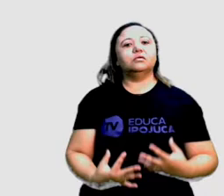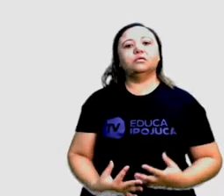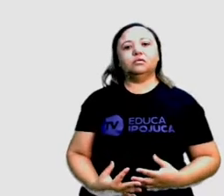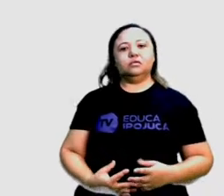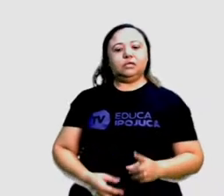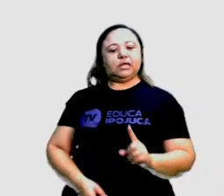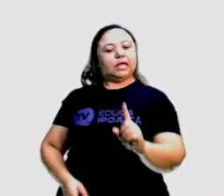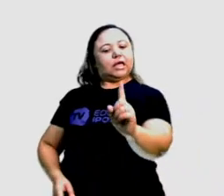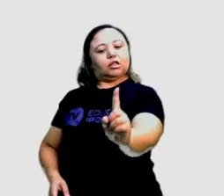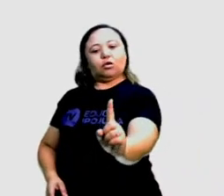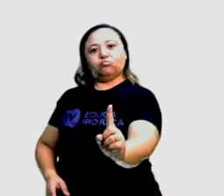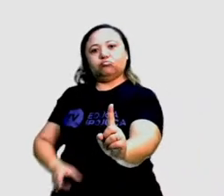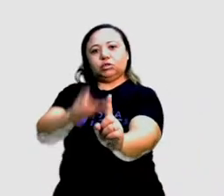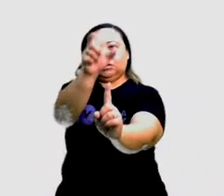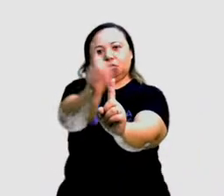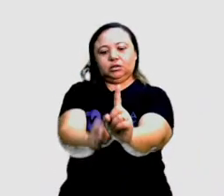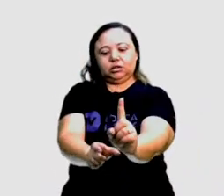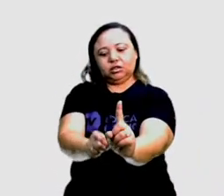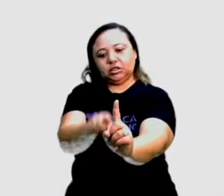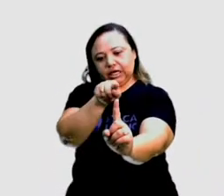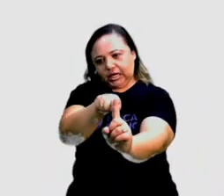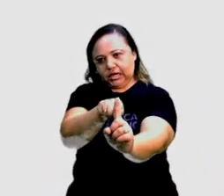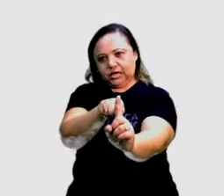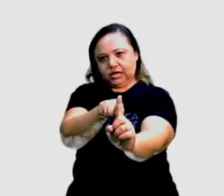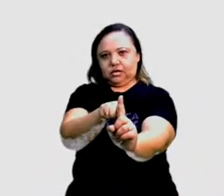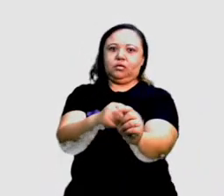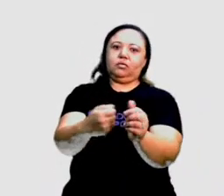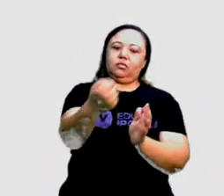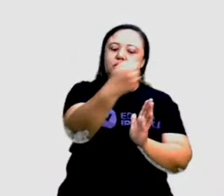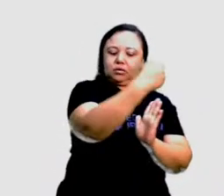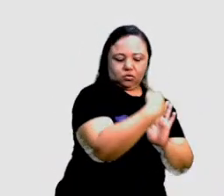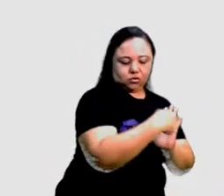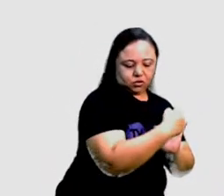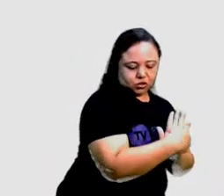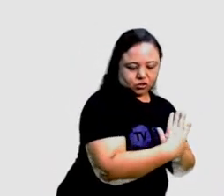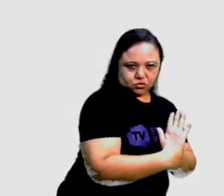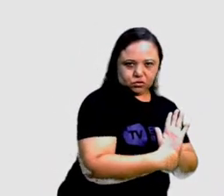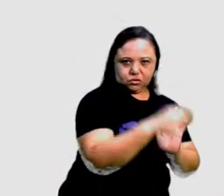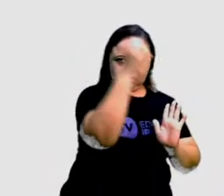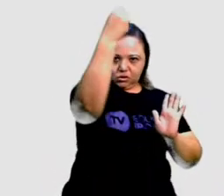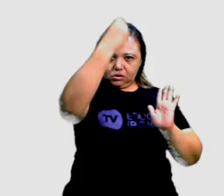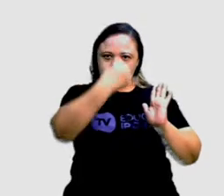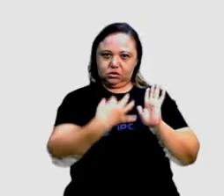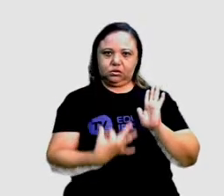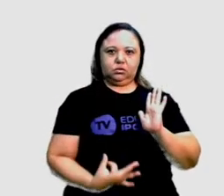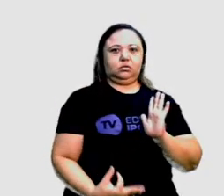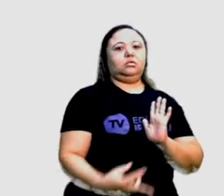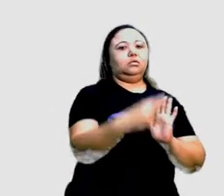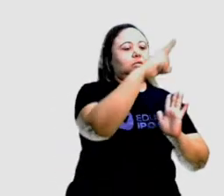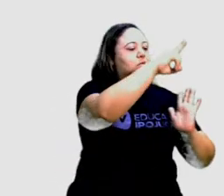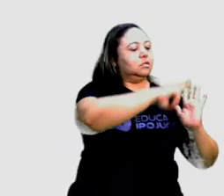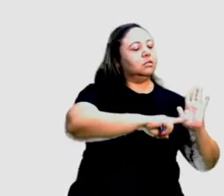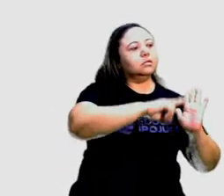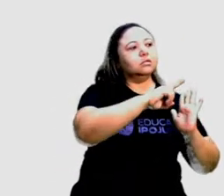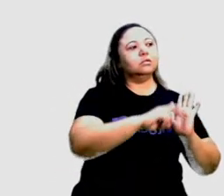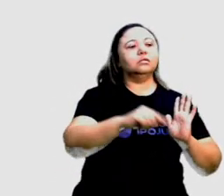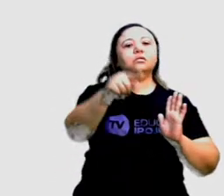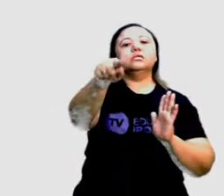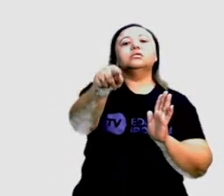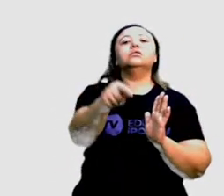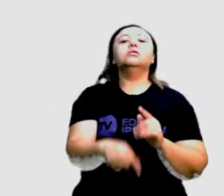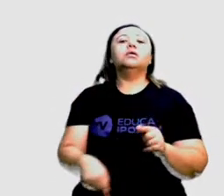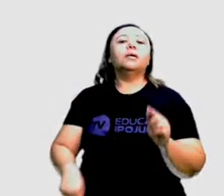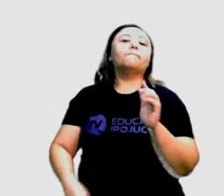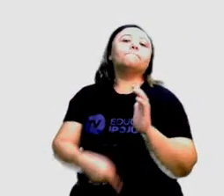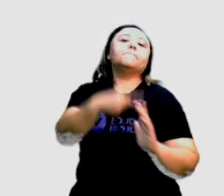este narrador, ele ao mesmo tempo participa da história e ele conta a história. Ou seja, a história é narrada